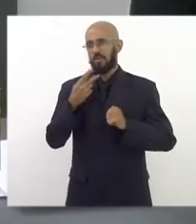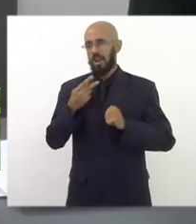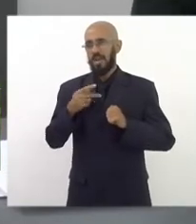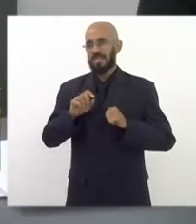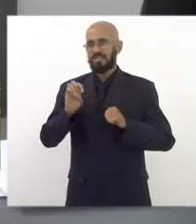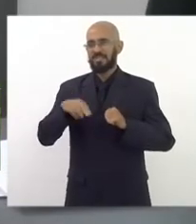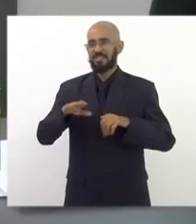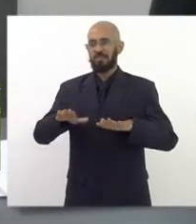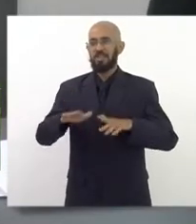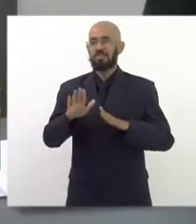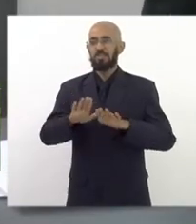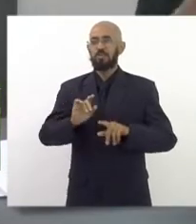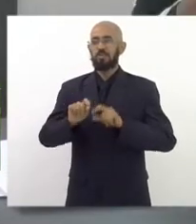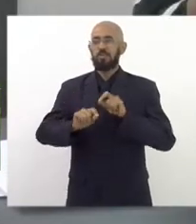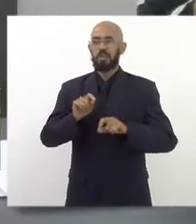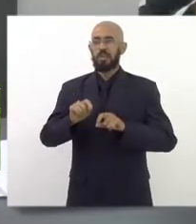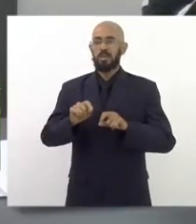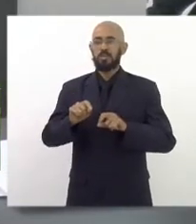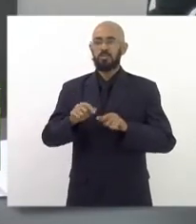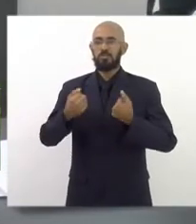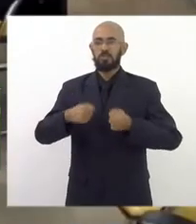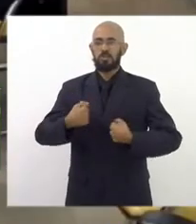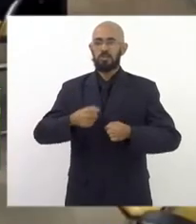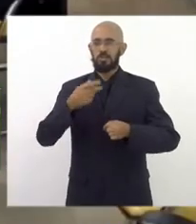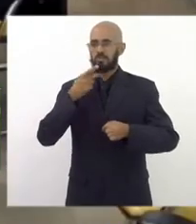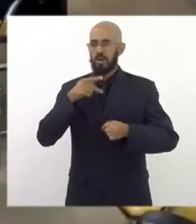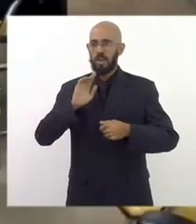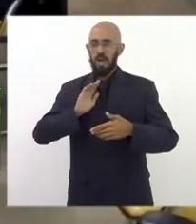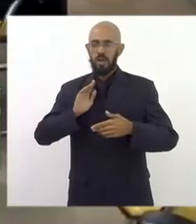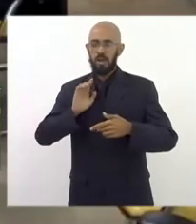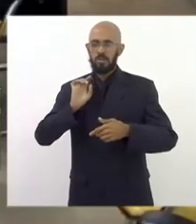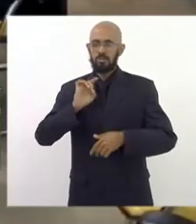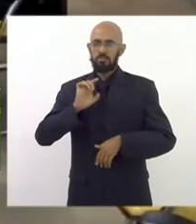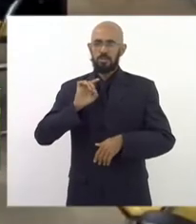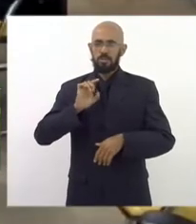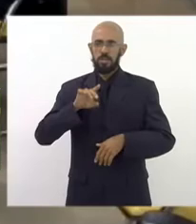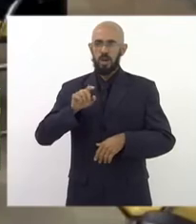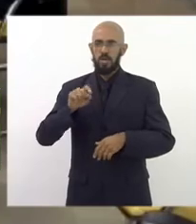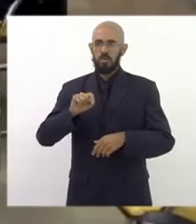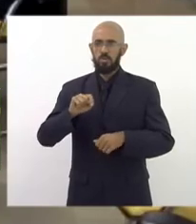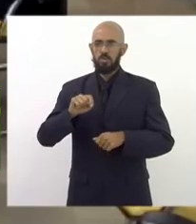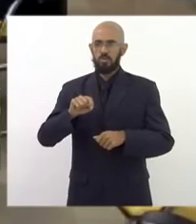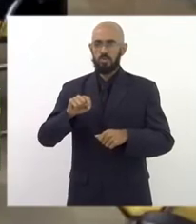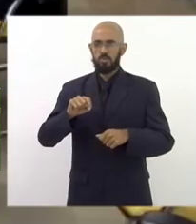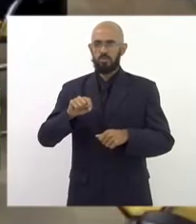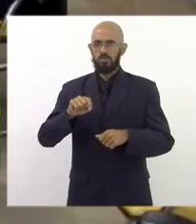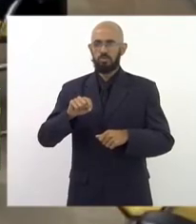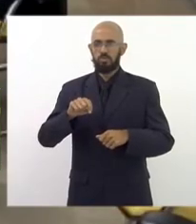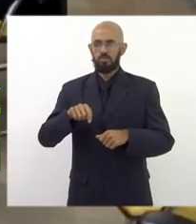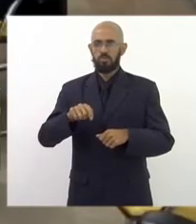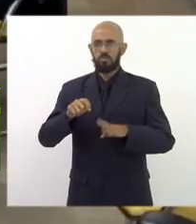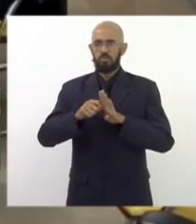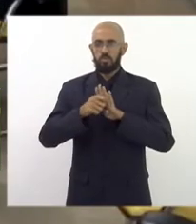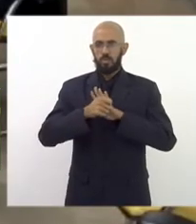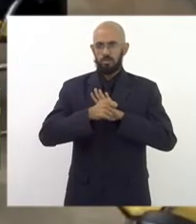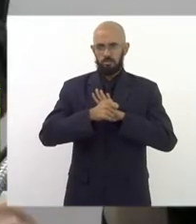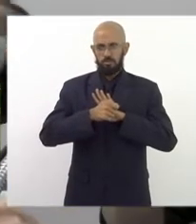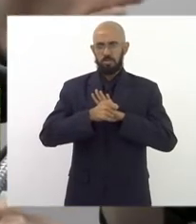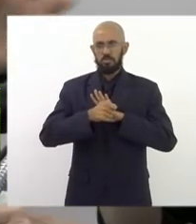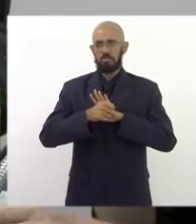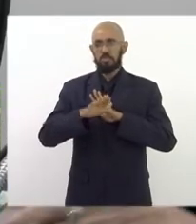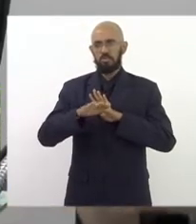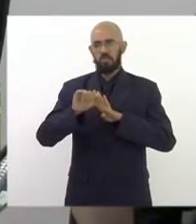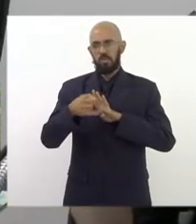O problema é que a gente tem que falar especialmente sobre o último quadrimestre, mas vou aproveitar o